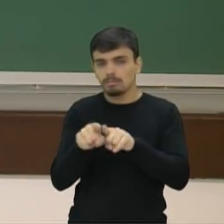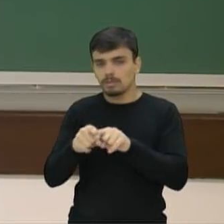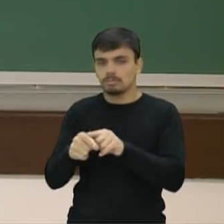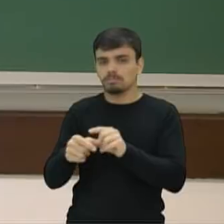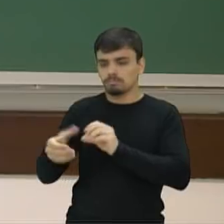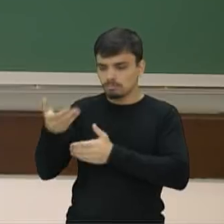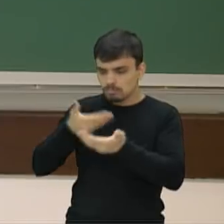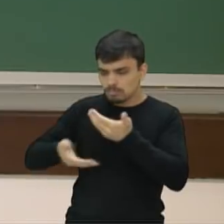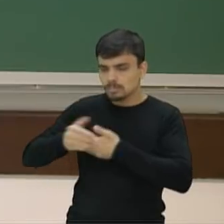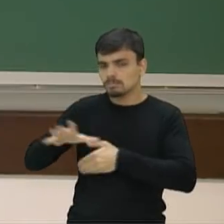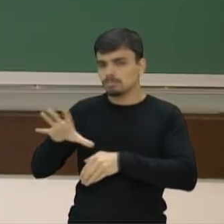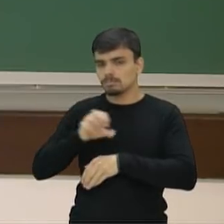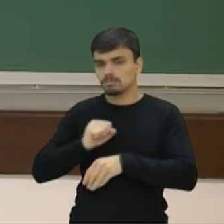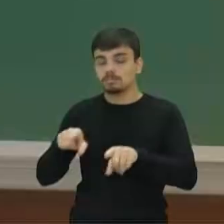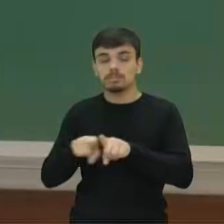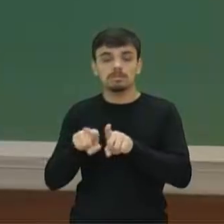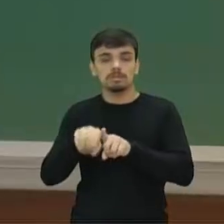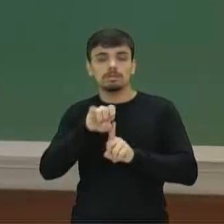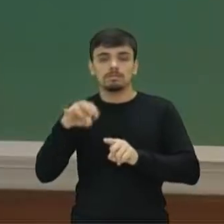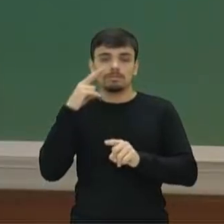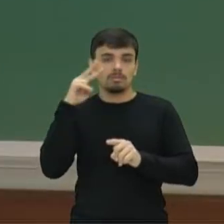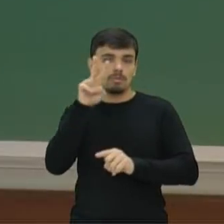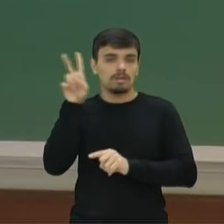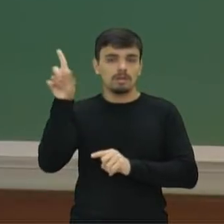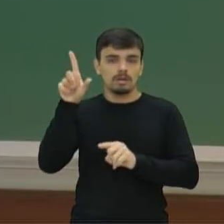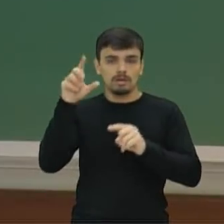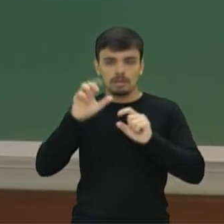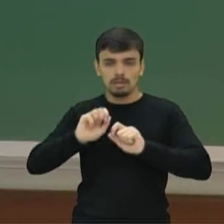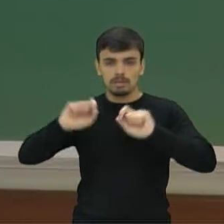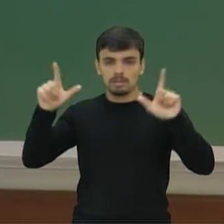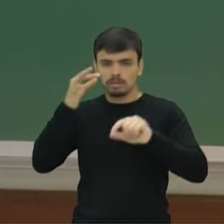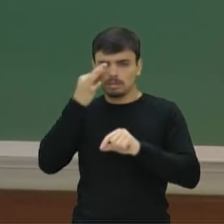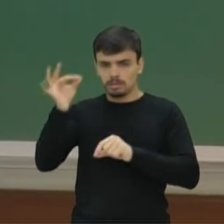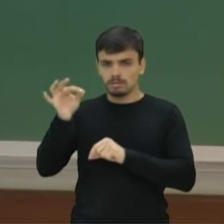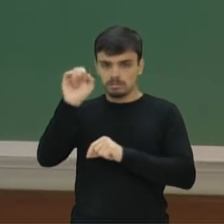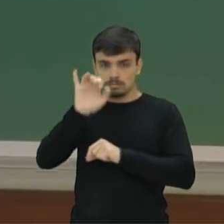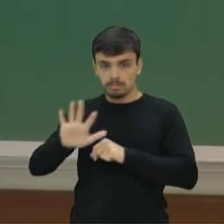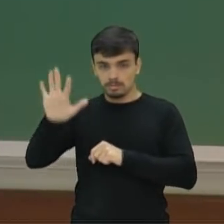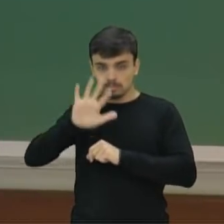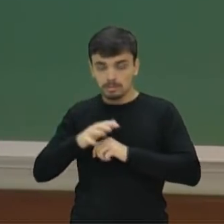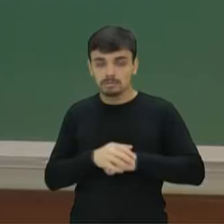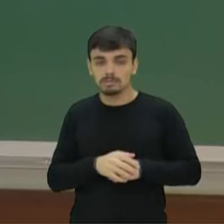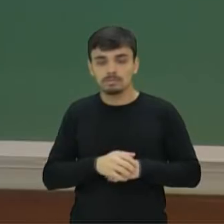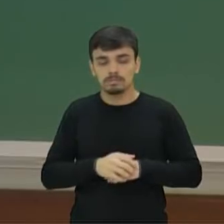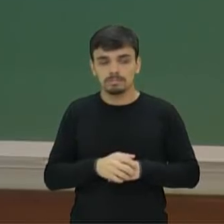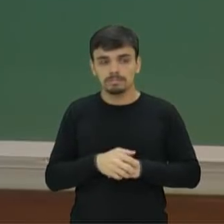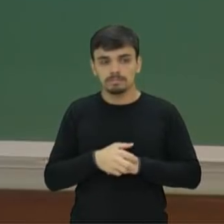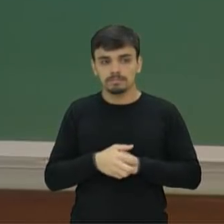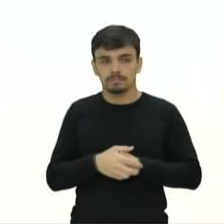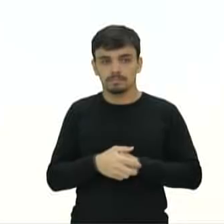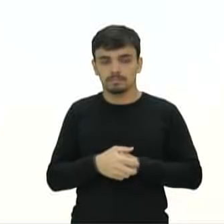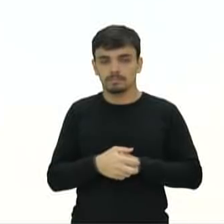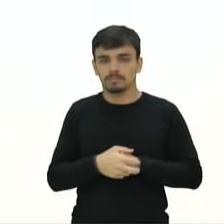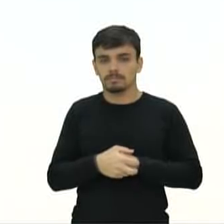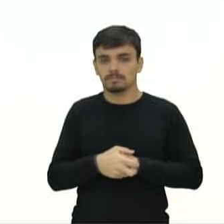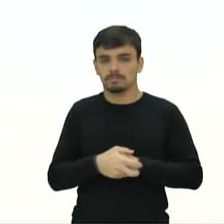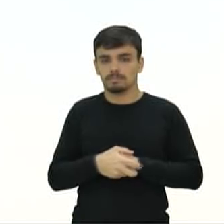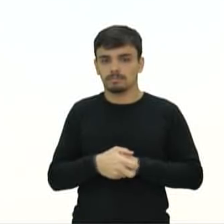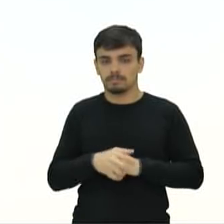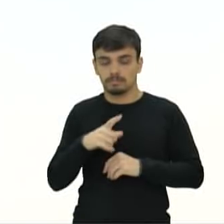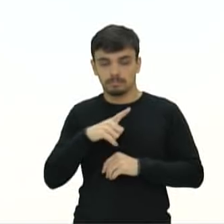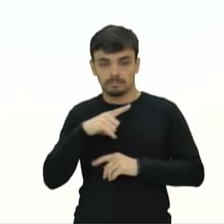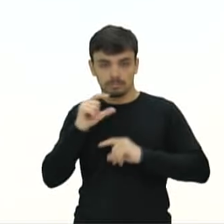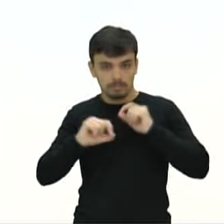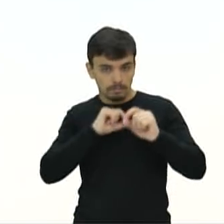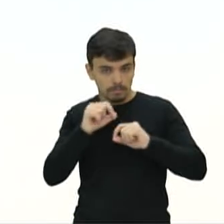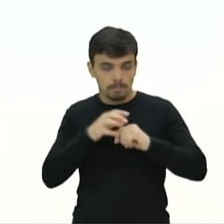para adquirir. E se você olhar agora com bastante atenção para a imagem que aparece do lado direito da sua tela, então tá ali,